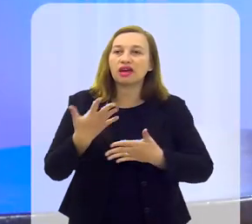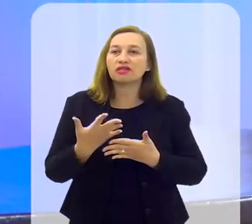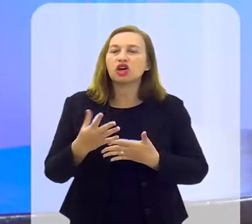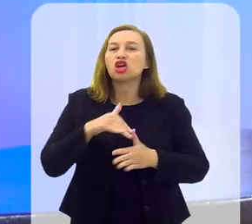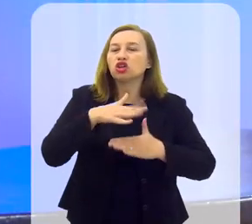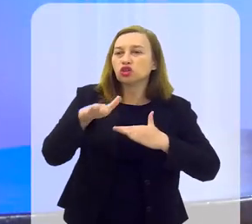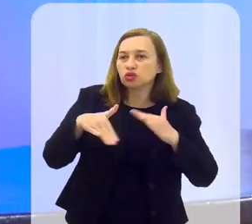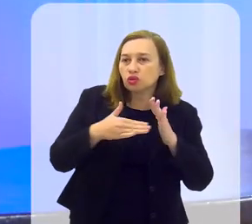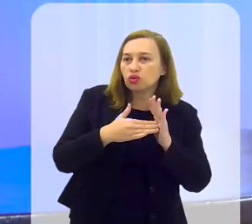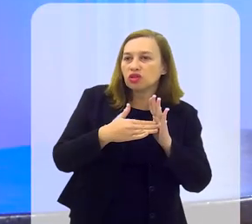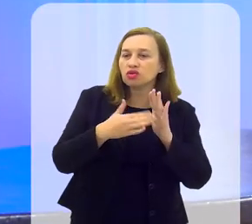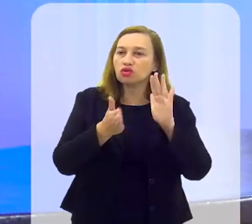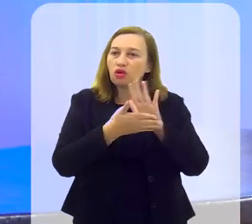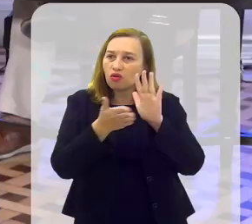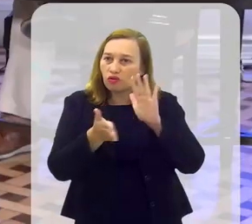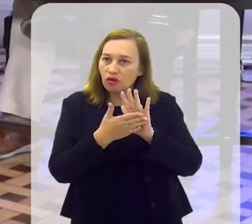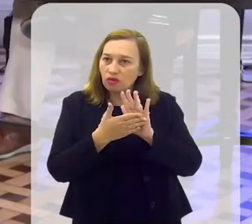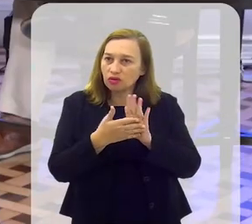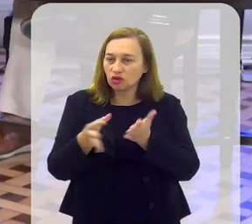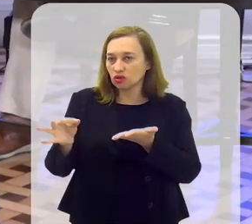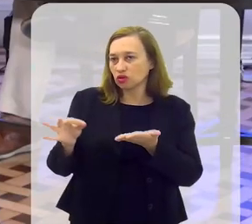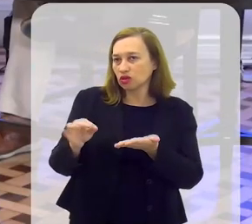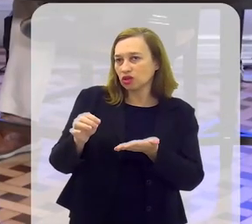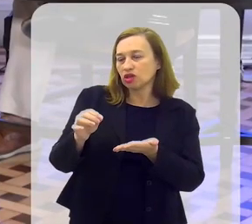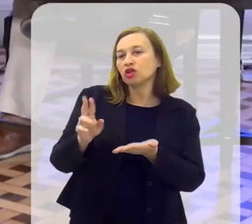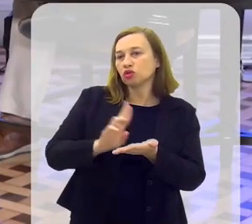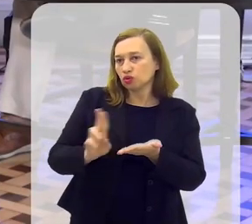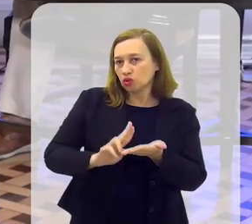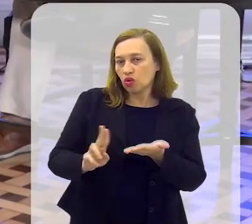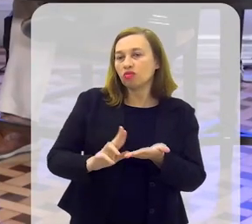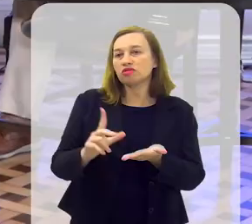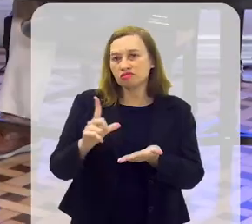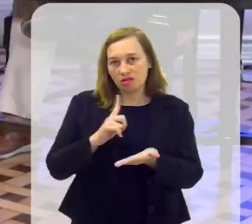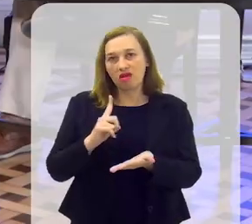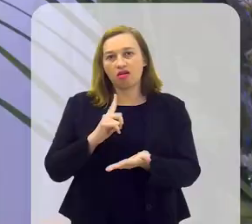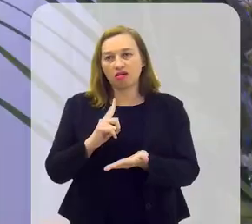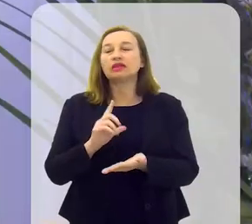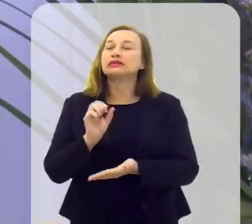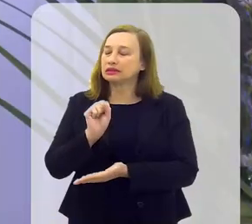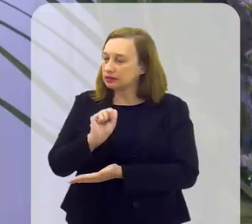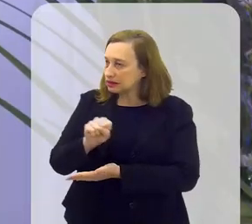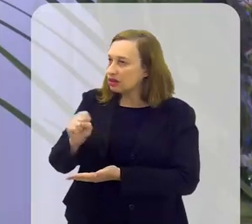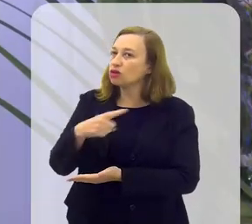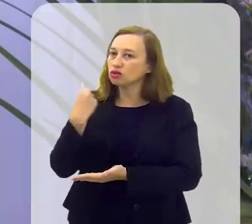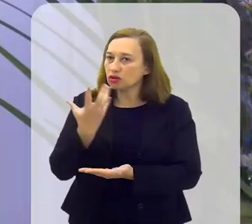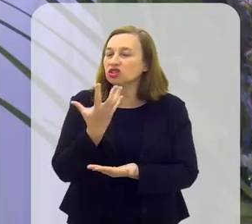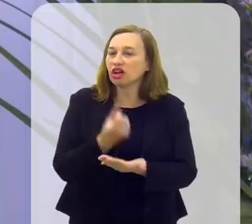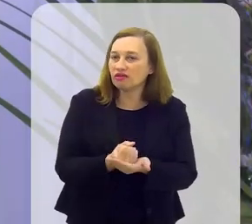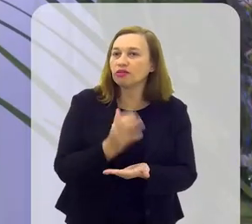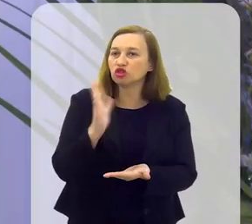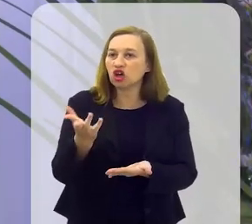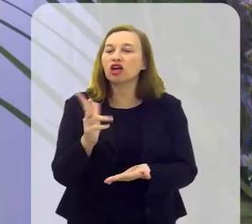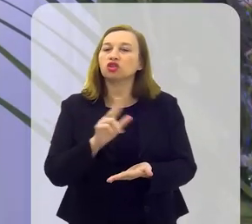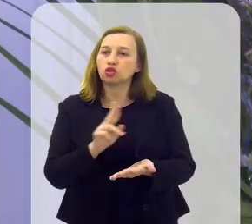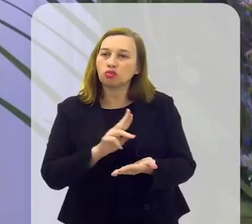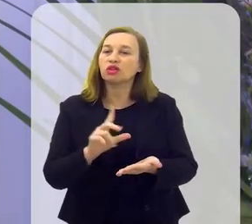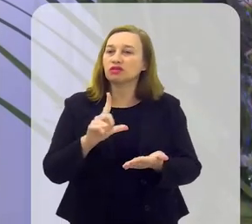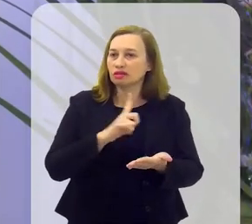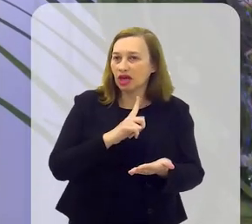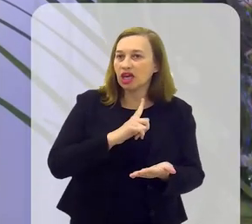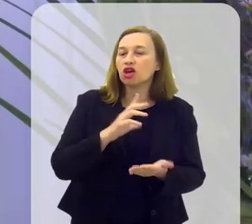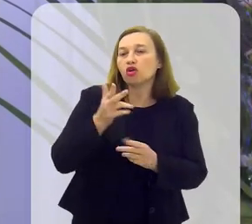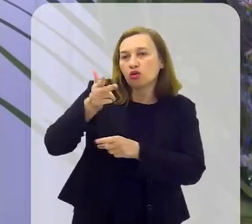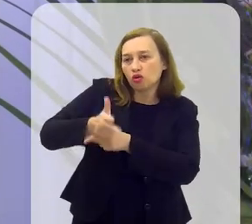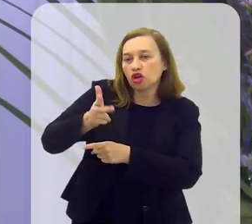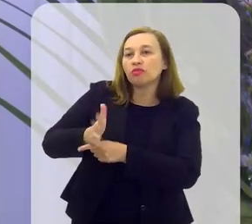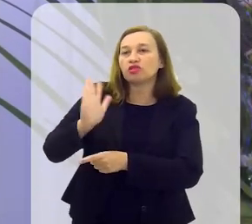de vocês são autorais são autorais né as que nós gravamos o trabalho é algumas já tem o